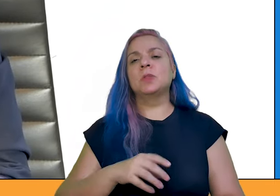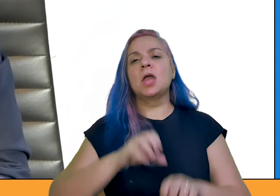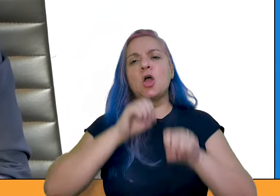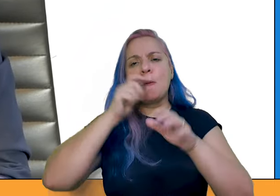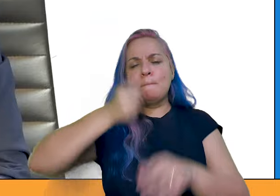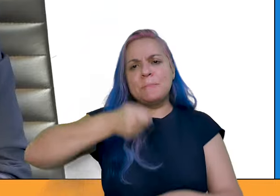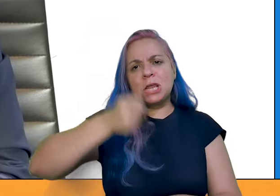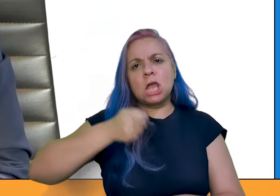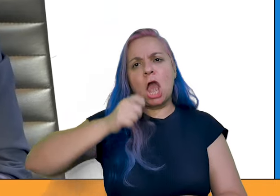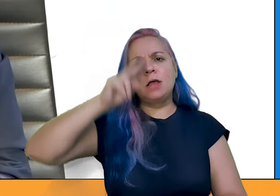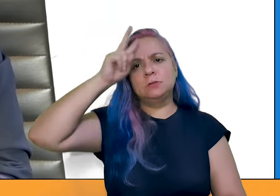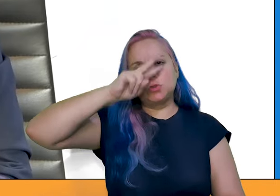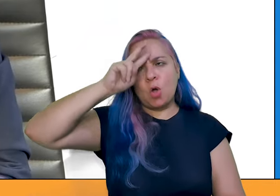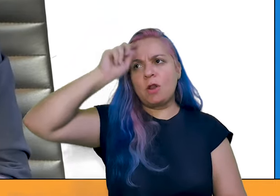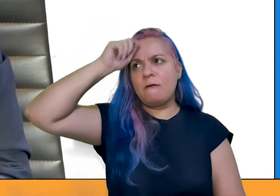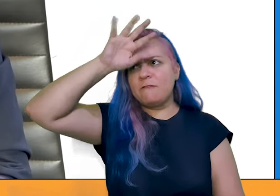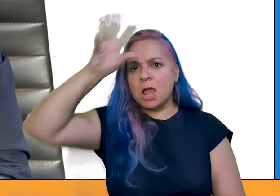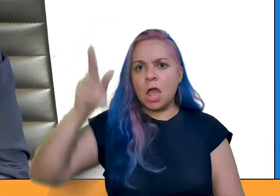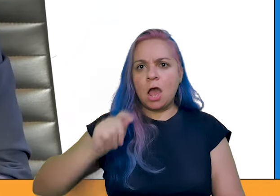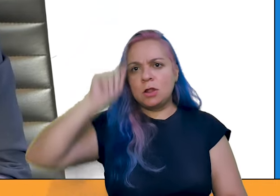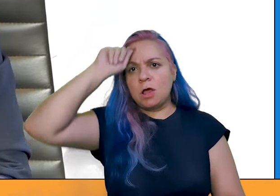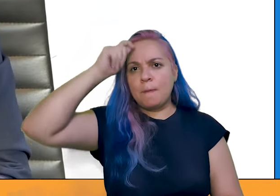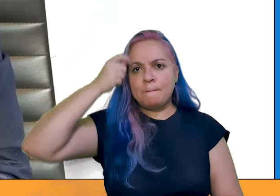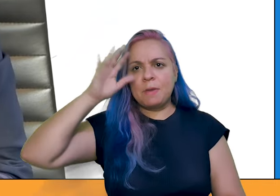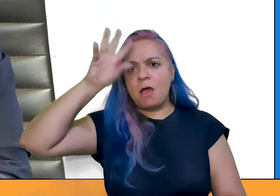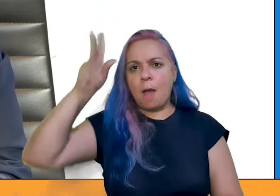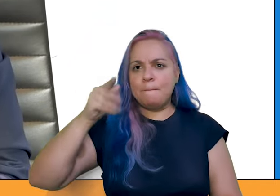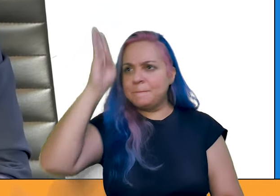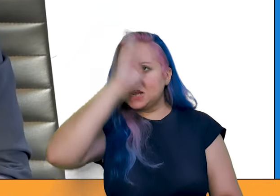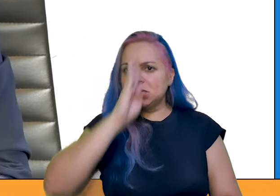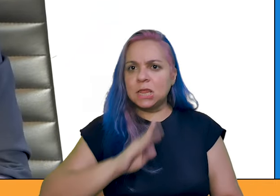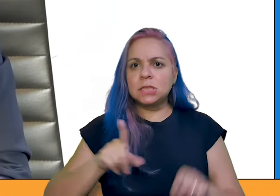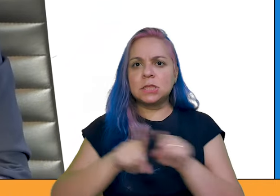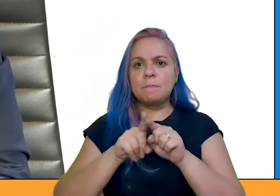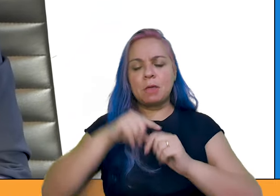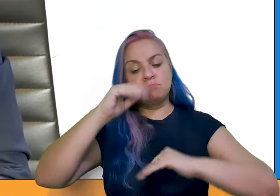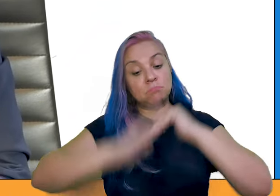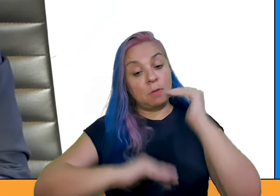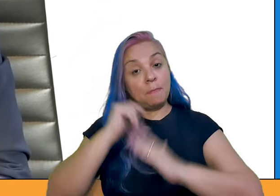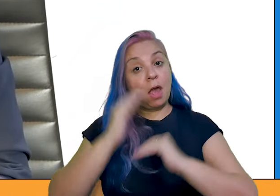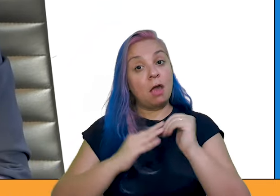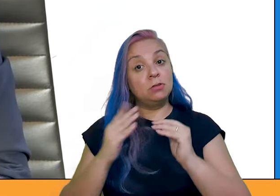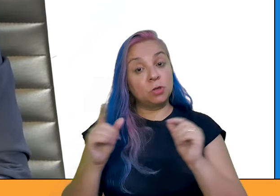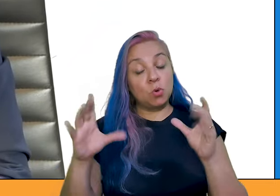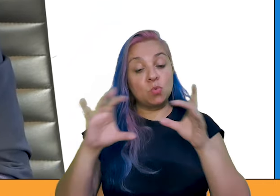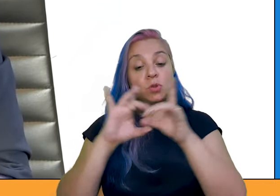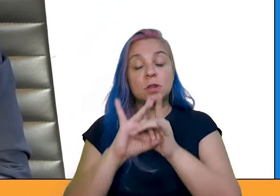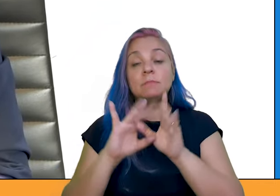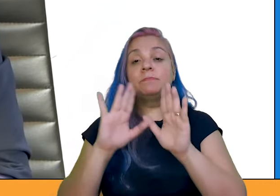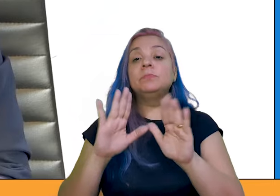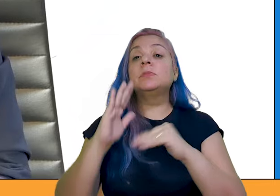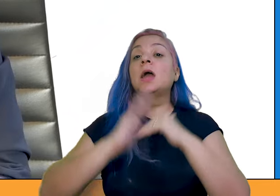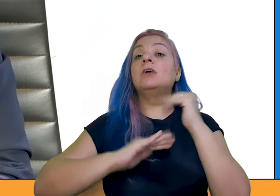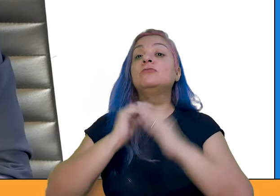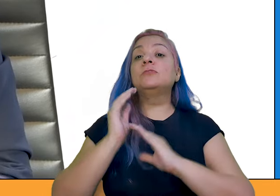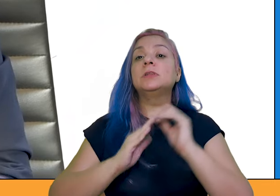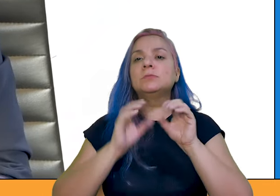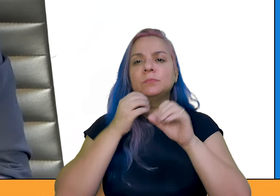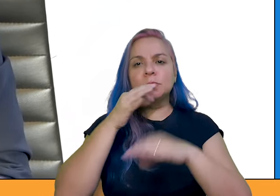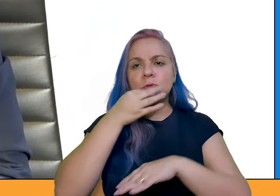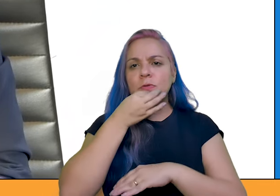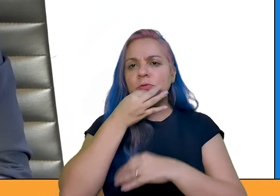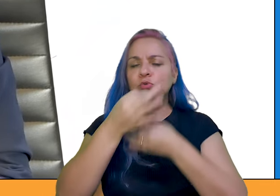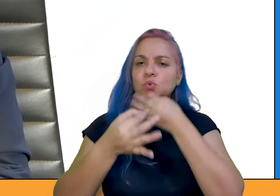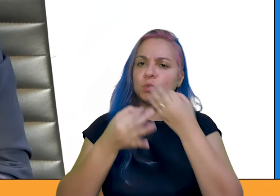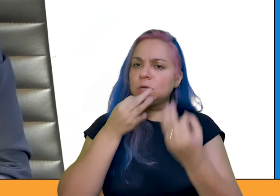das culturas e histórias africanas e afro-brasileiras, vamos experimentar unir prática e teoria. A atividade que